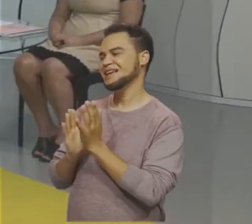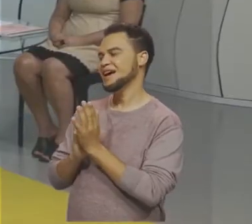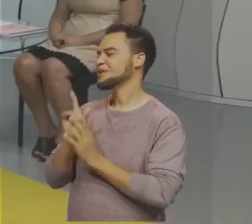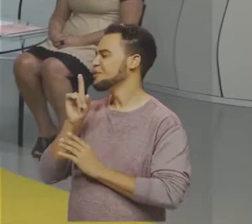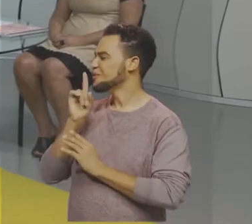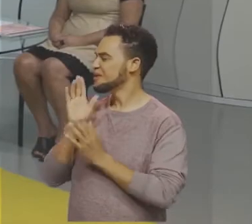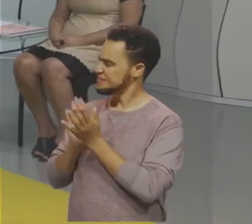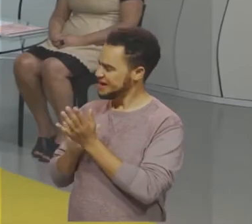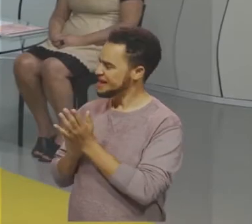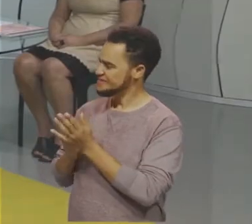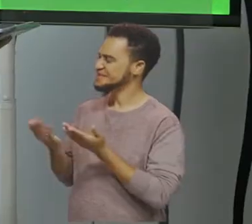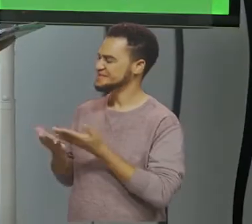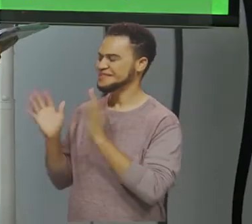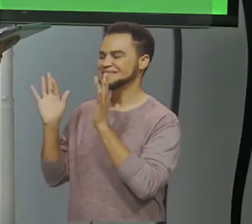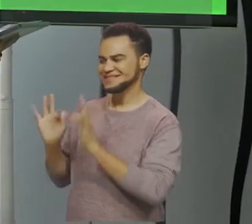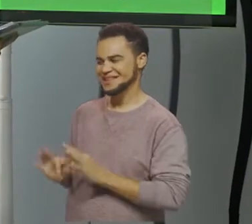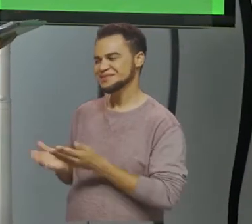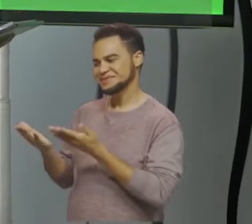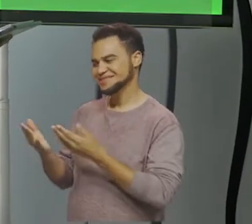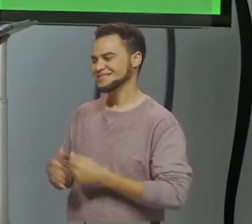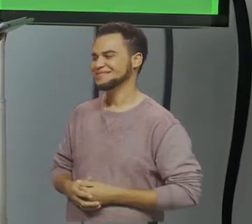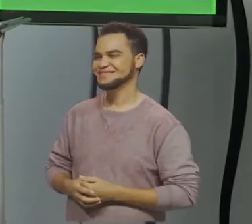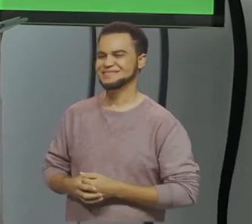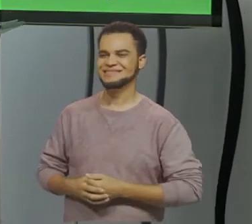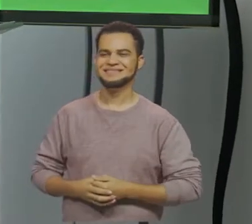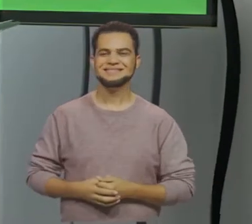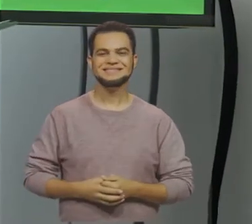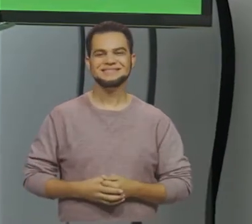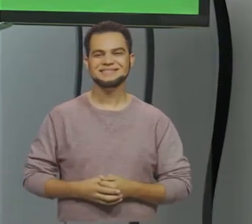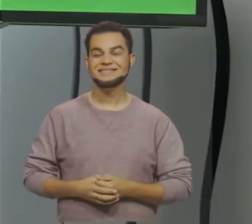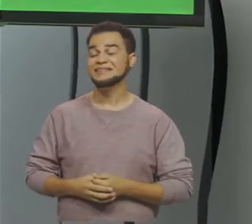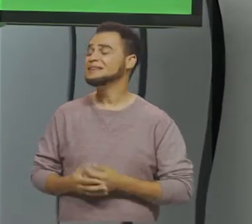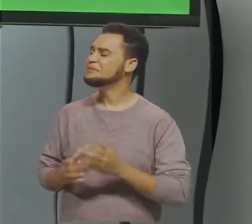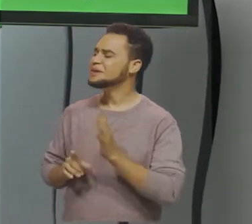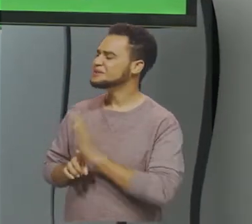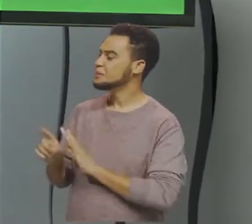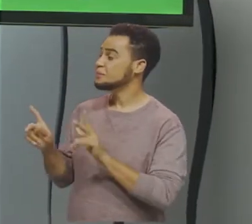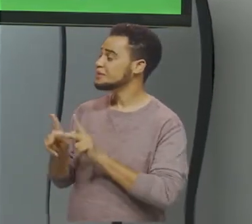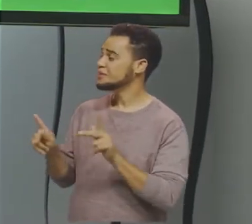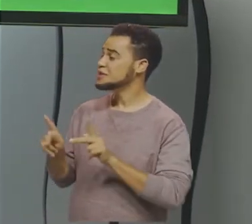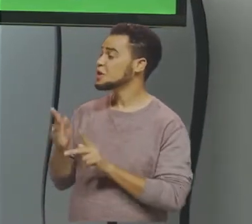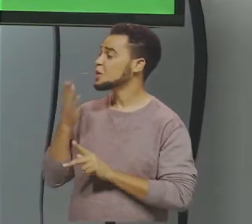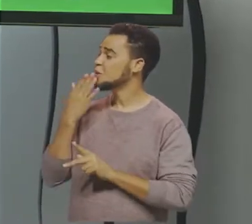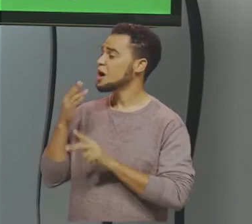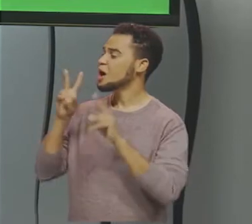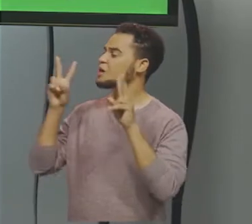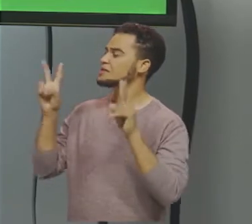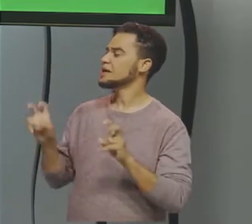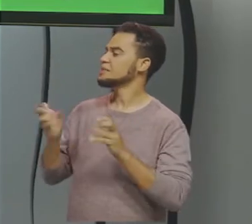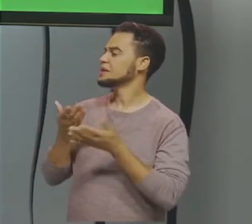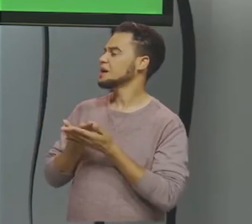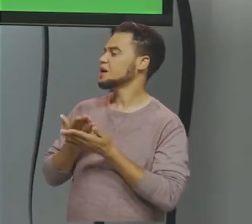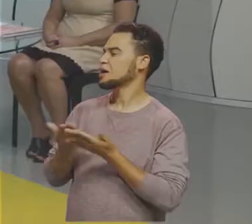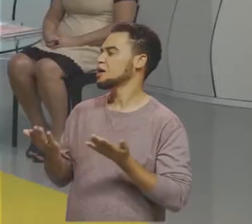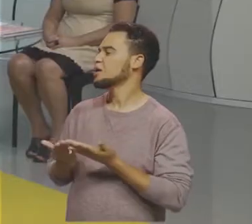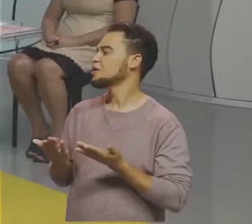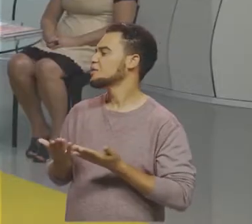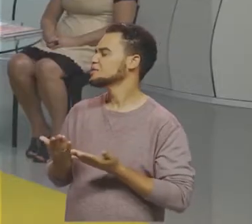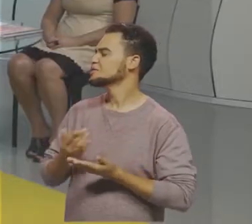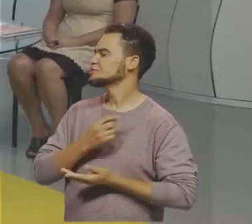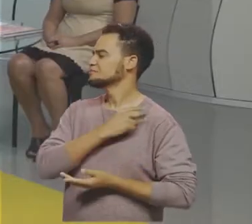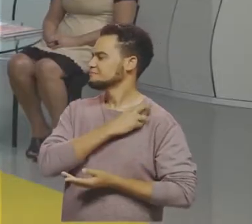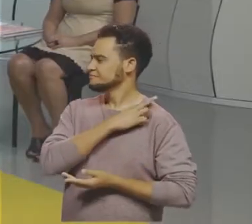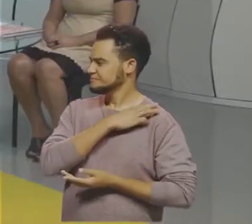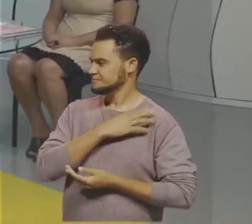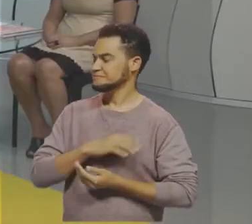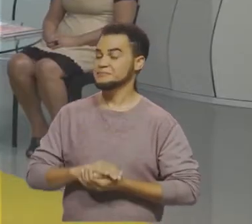Obrigado. Felicidades, obrigado. Viu? Professor Flávio, quais foram os temas das aulas de hoje no ensino médio? Nós falamos